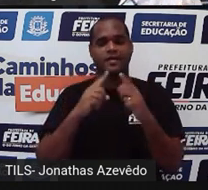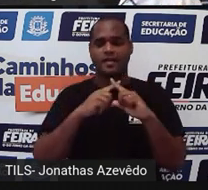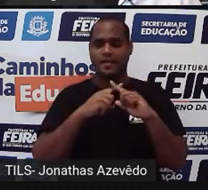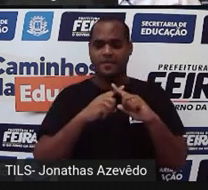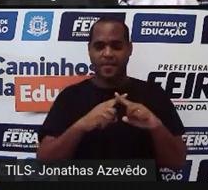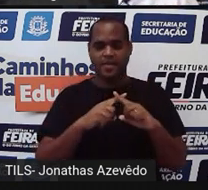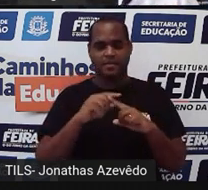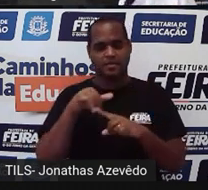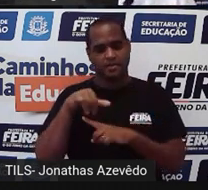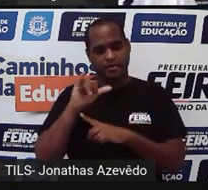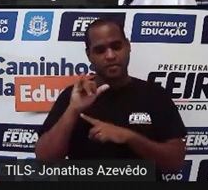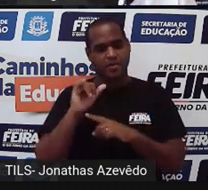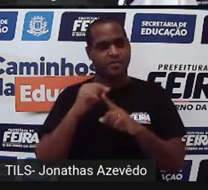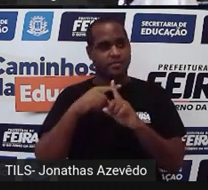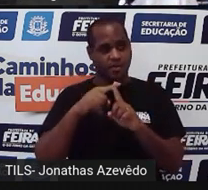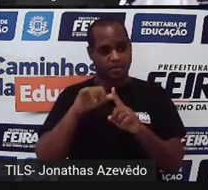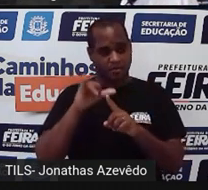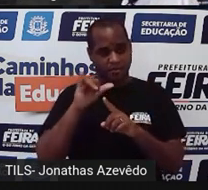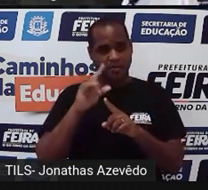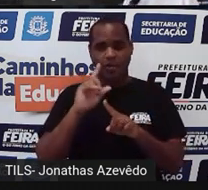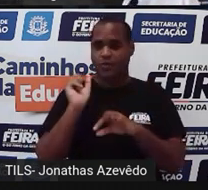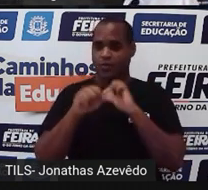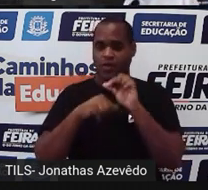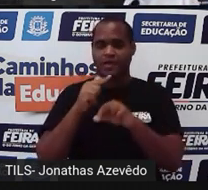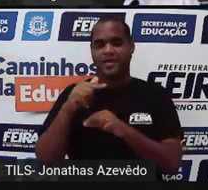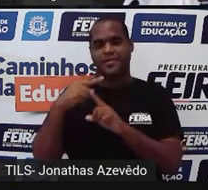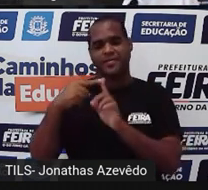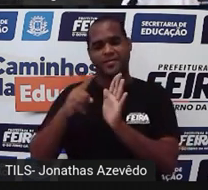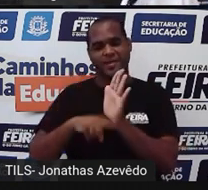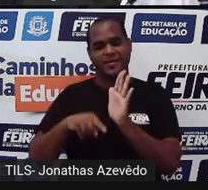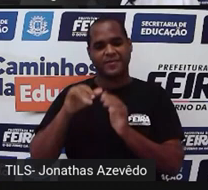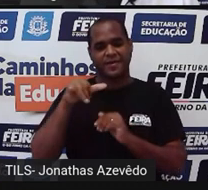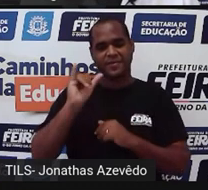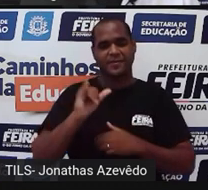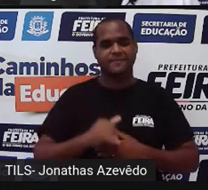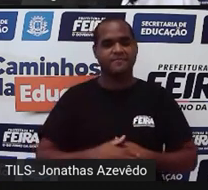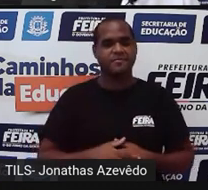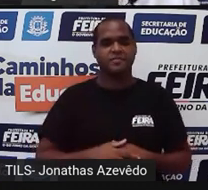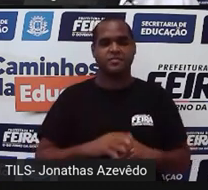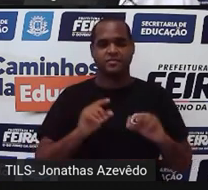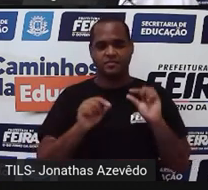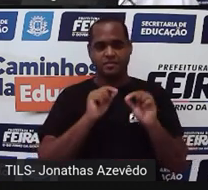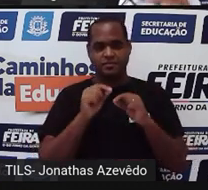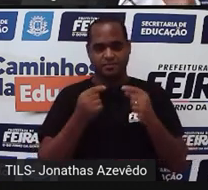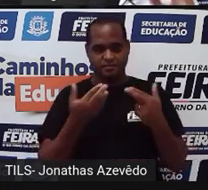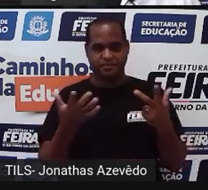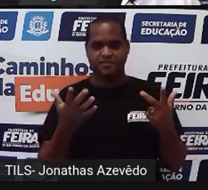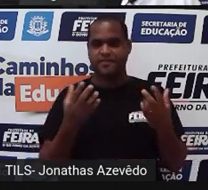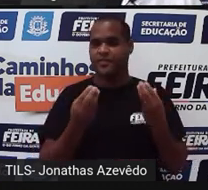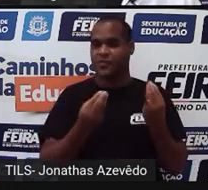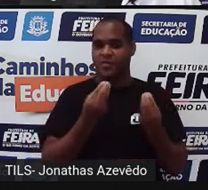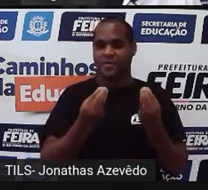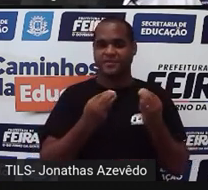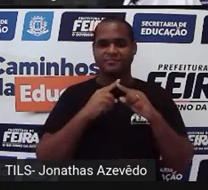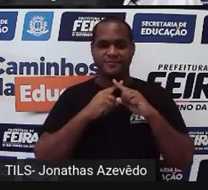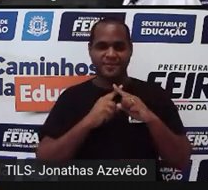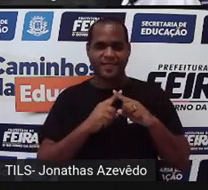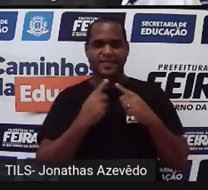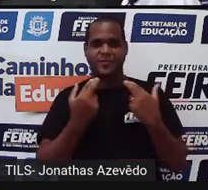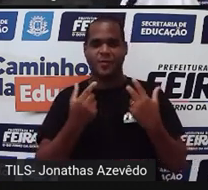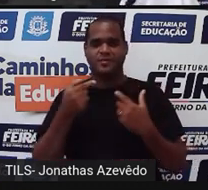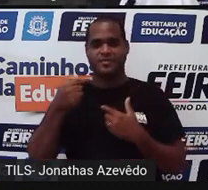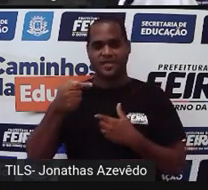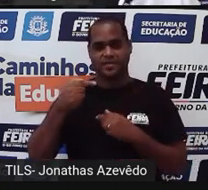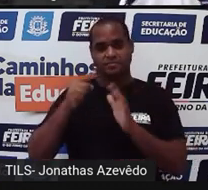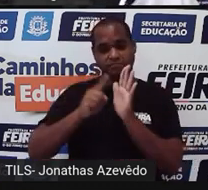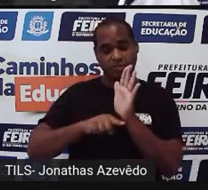para o outro lado, menos Y. O que é que fica aqui? Aqui agora eu tenho X igual a